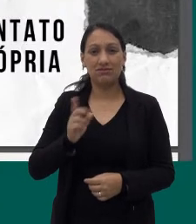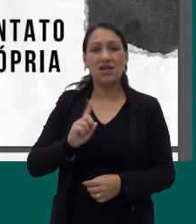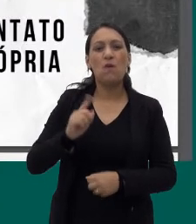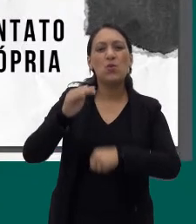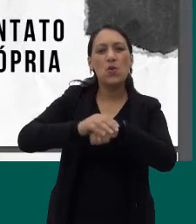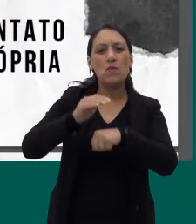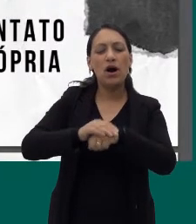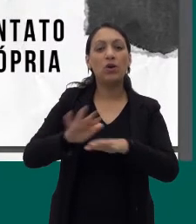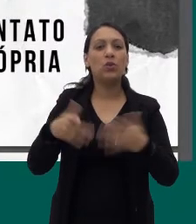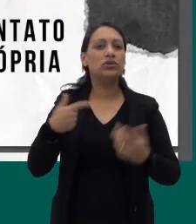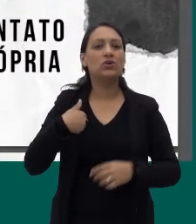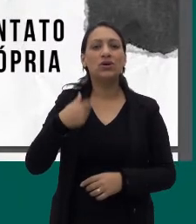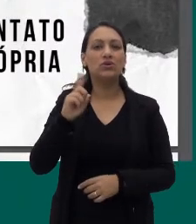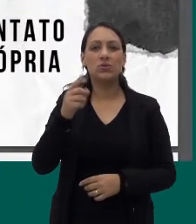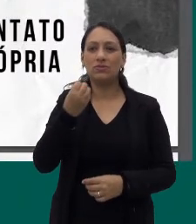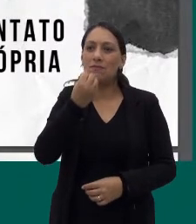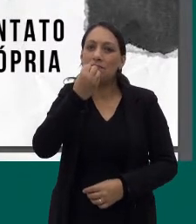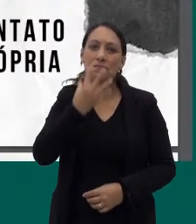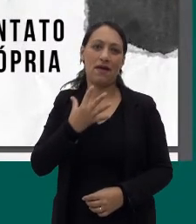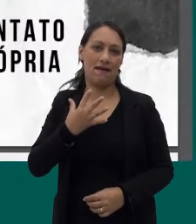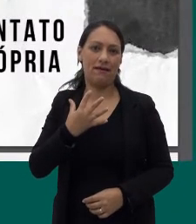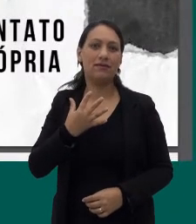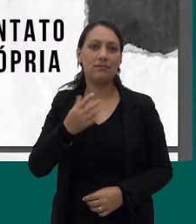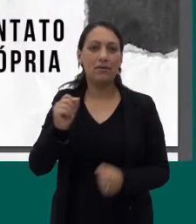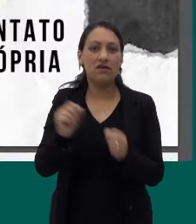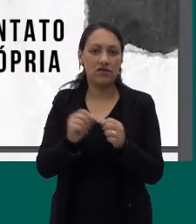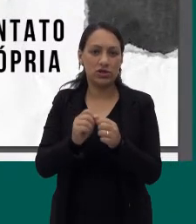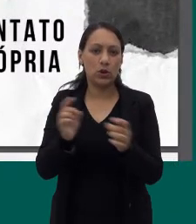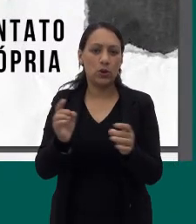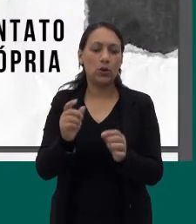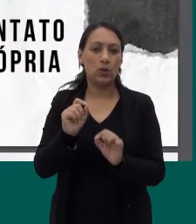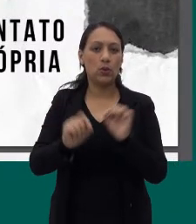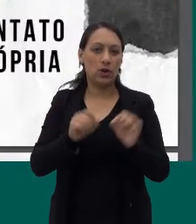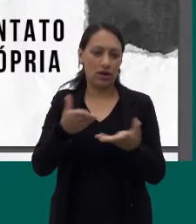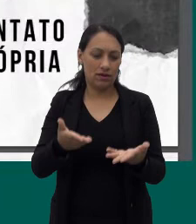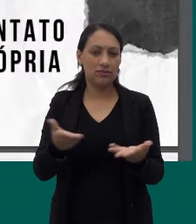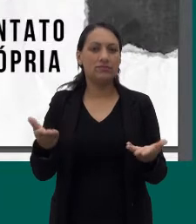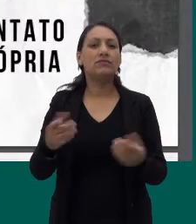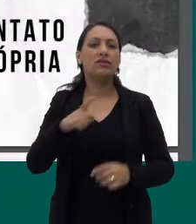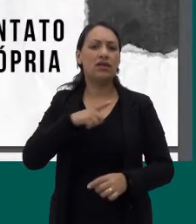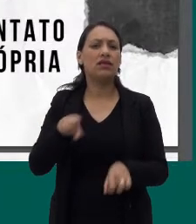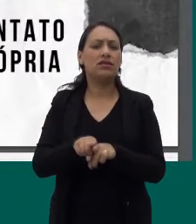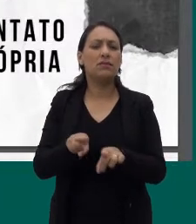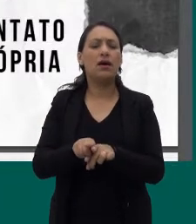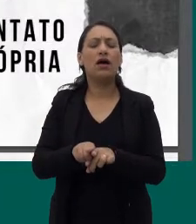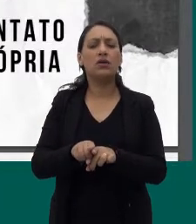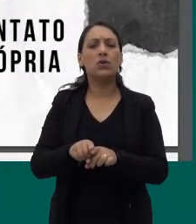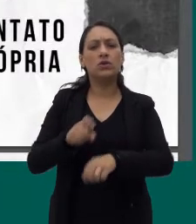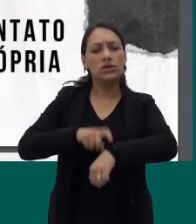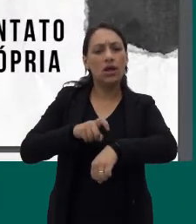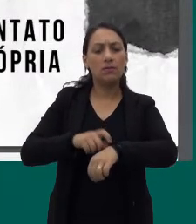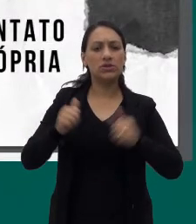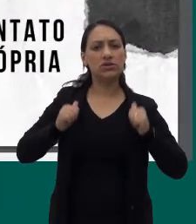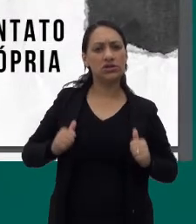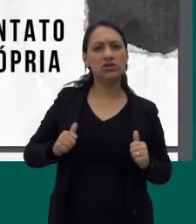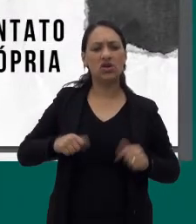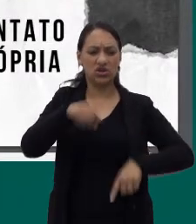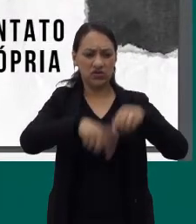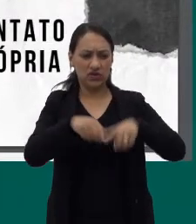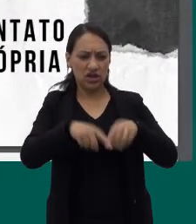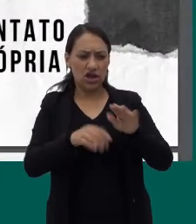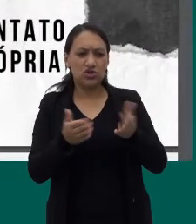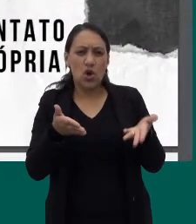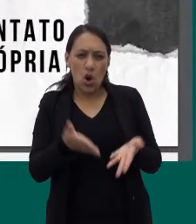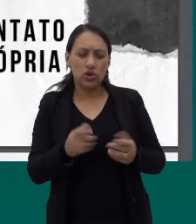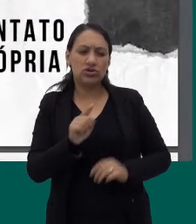eu não estar fazendo nada, né? Exatamente, eu posso ter o meu tempo de descanso e talvez deixar essa atividade hoje, que ela vai